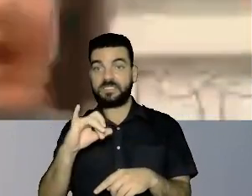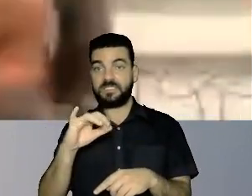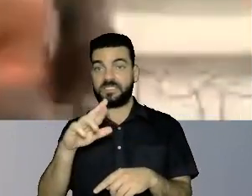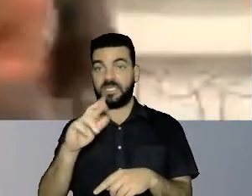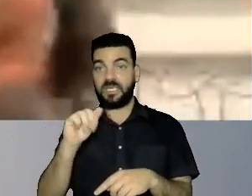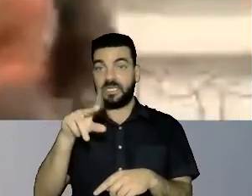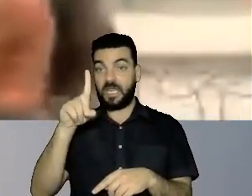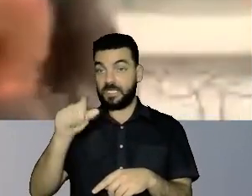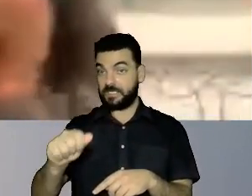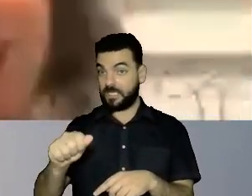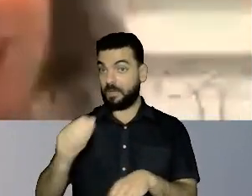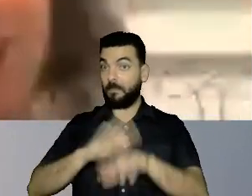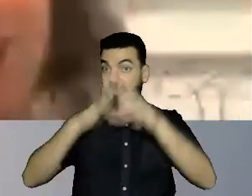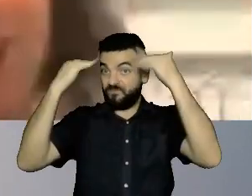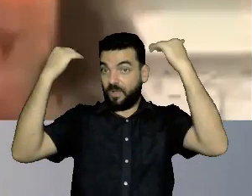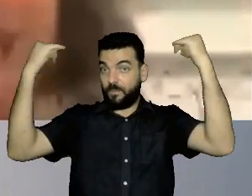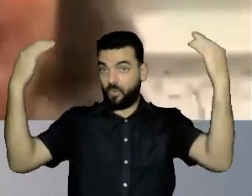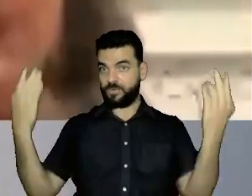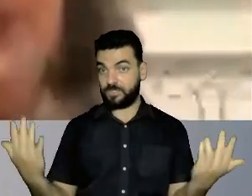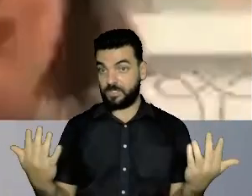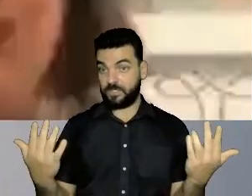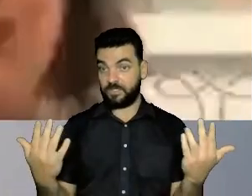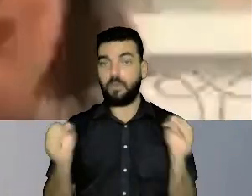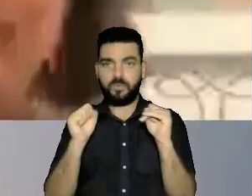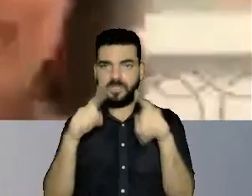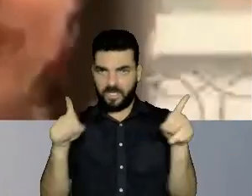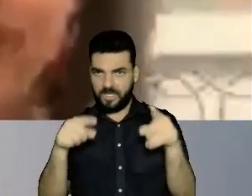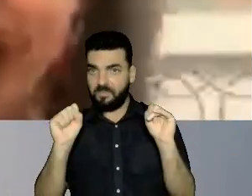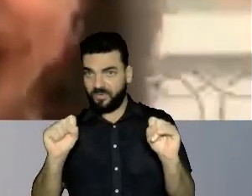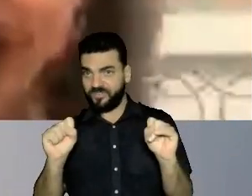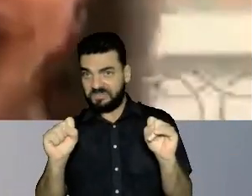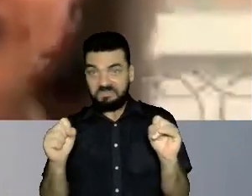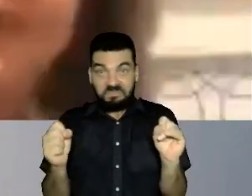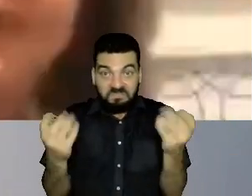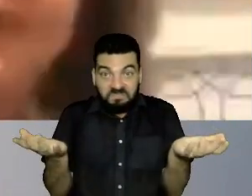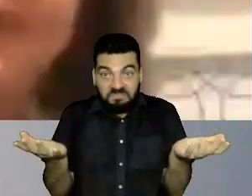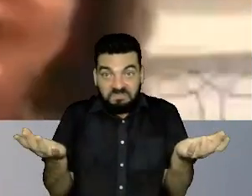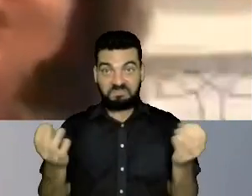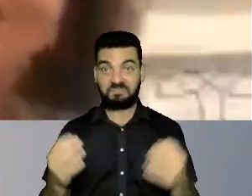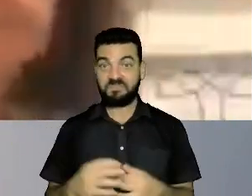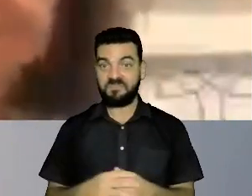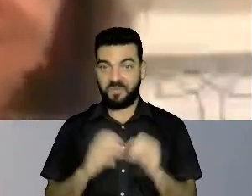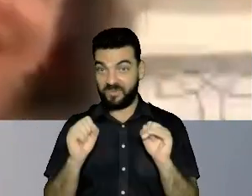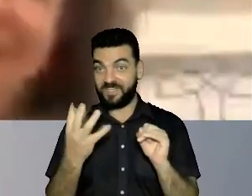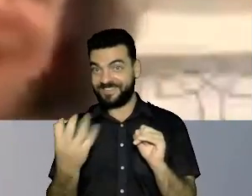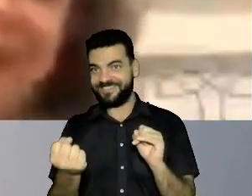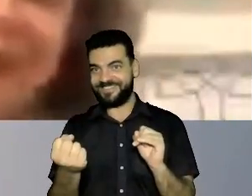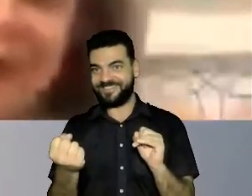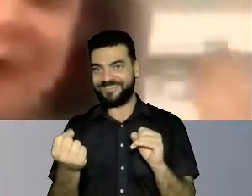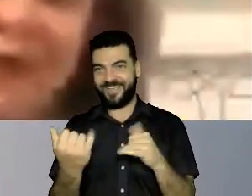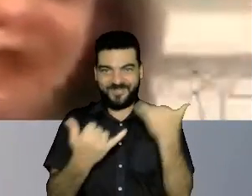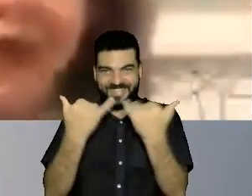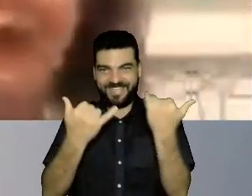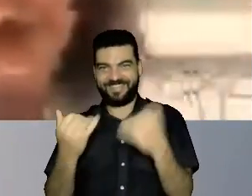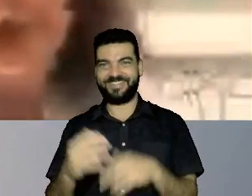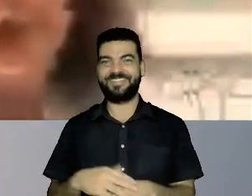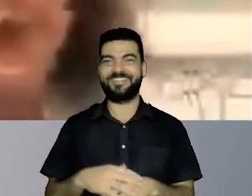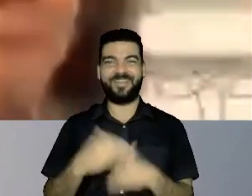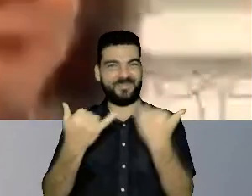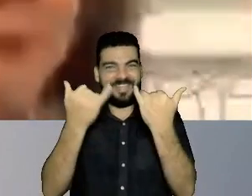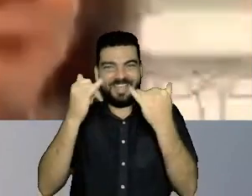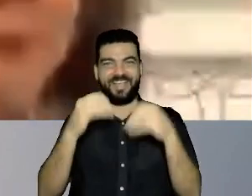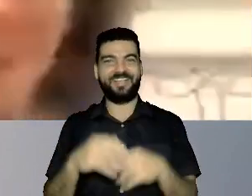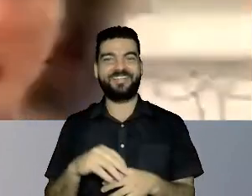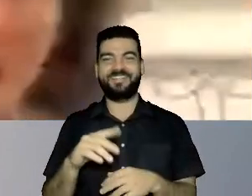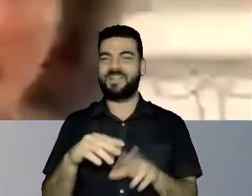há registros dela como autora das cirandas. Não há, sendo que a ciranda mais conhecida, e eu acho que